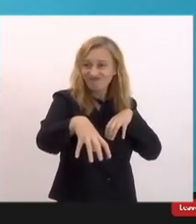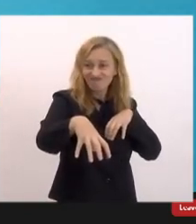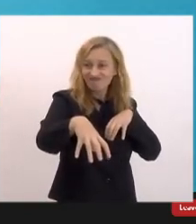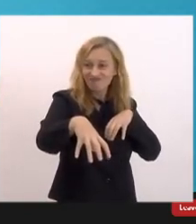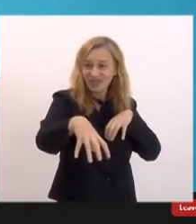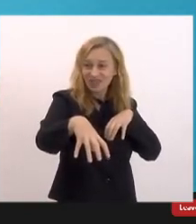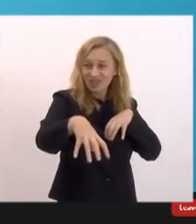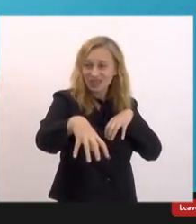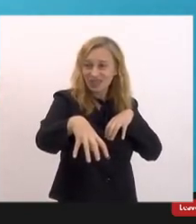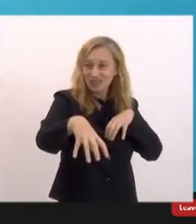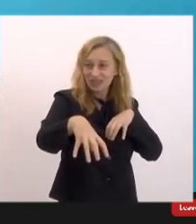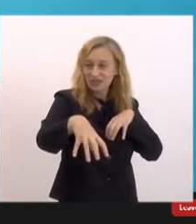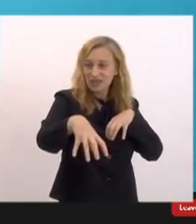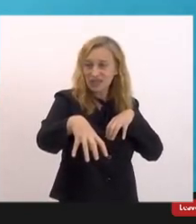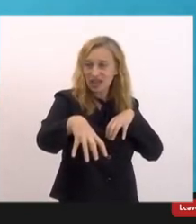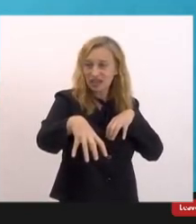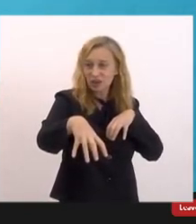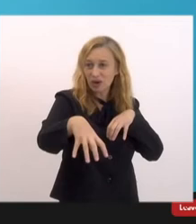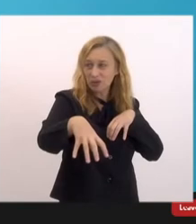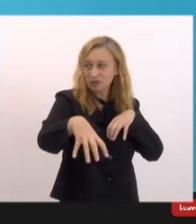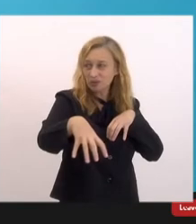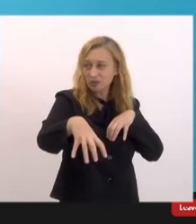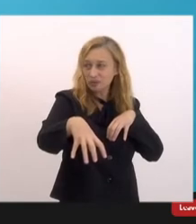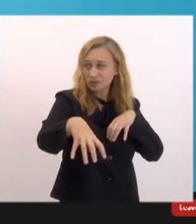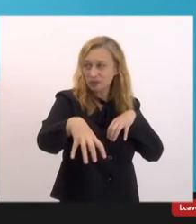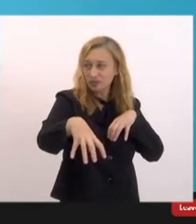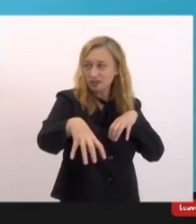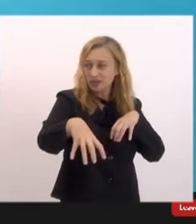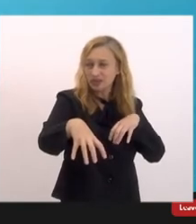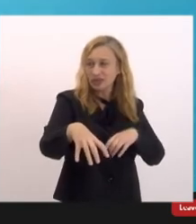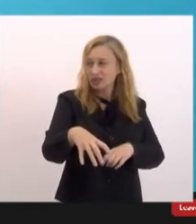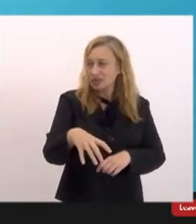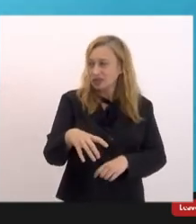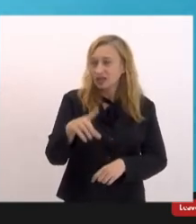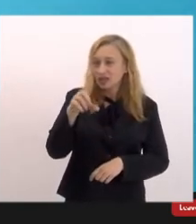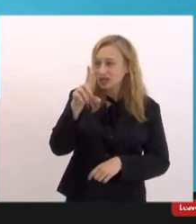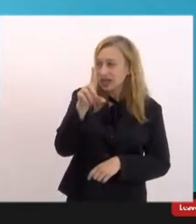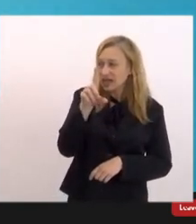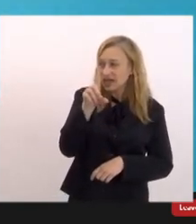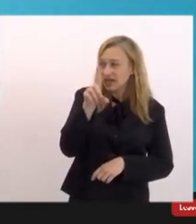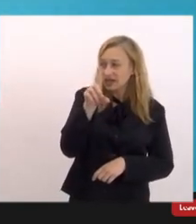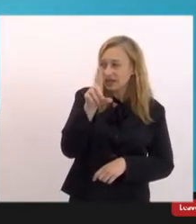porque as crianças têm dificuldade de manter o foco numa tela.